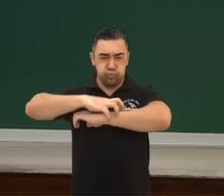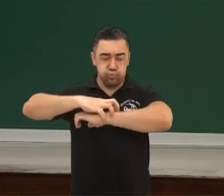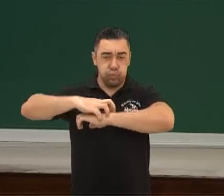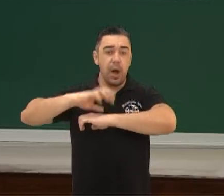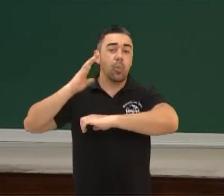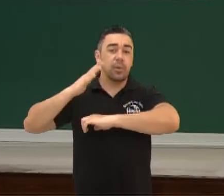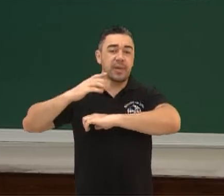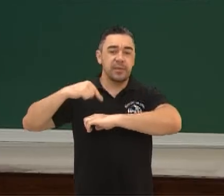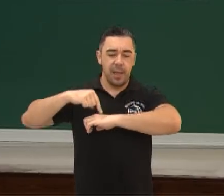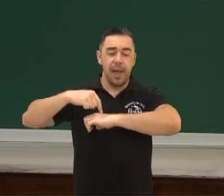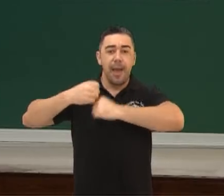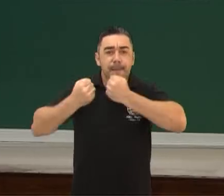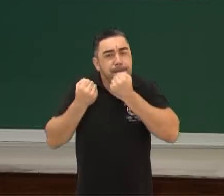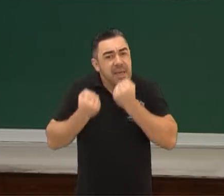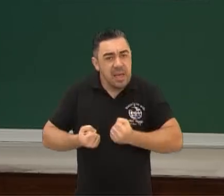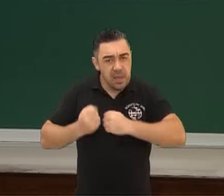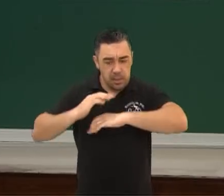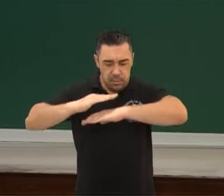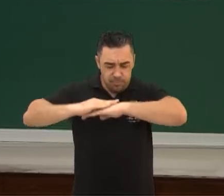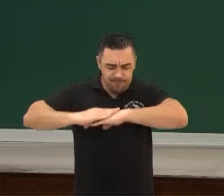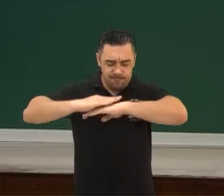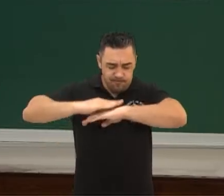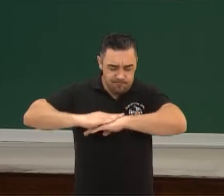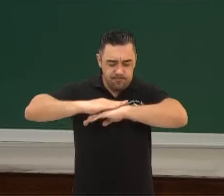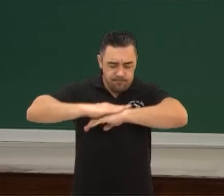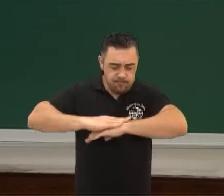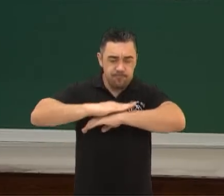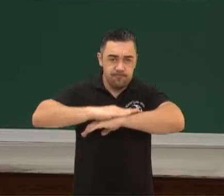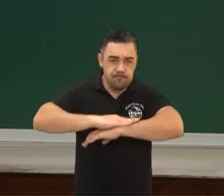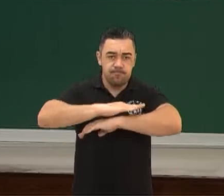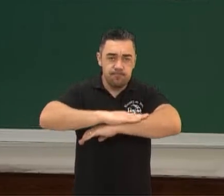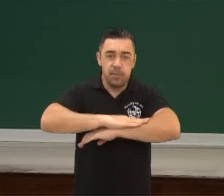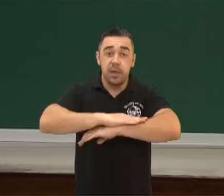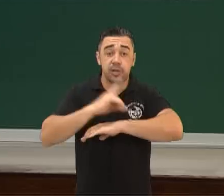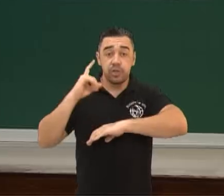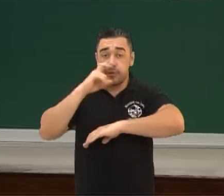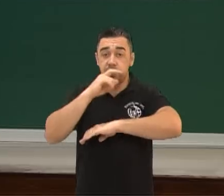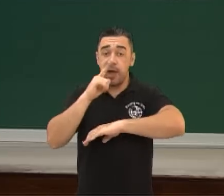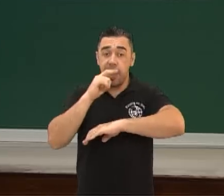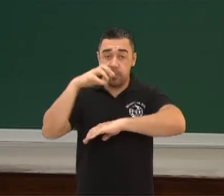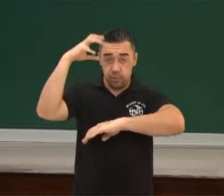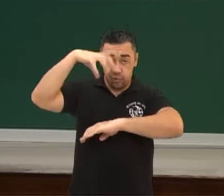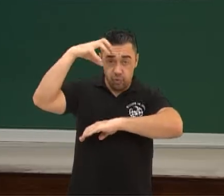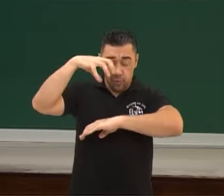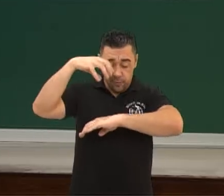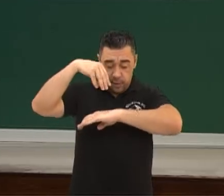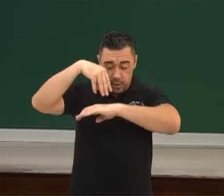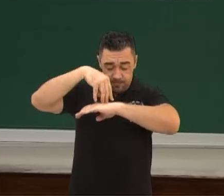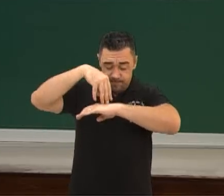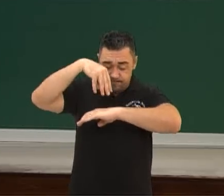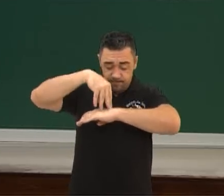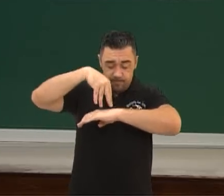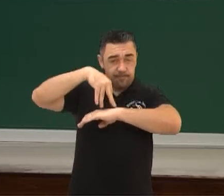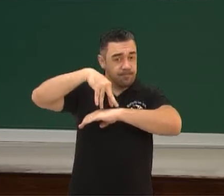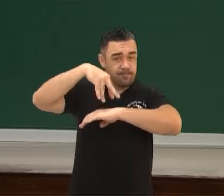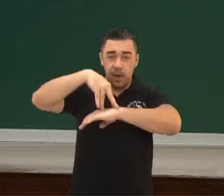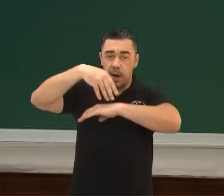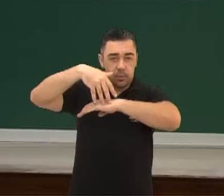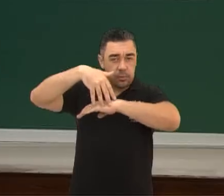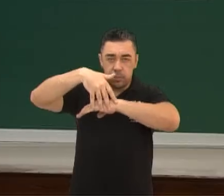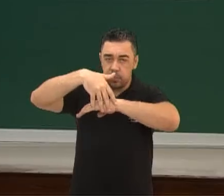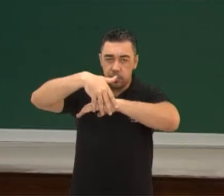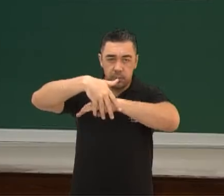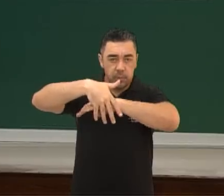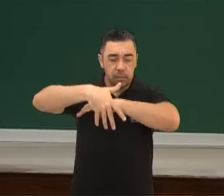Então, pode deixar aquele solo ali bem difícil da água da chuva infiltrar. E isso vai fazer com que a água da chuva